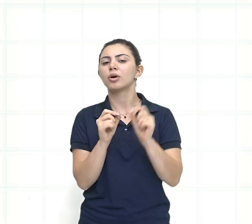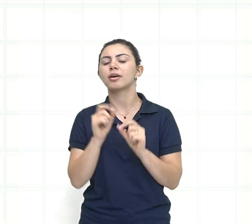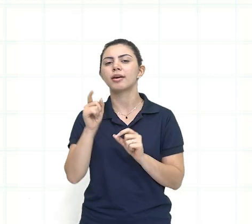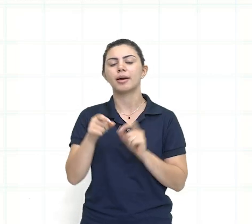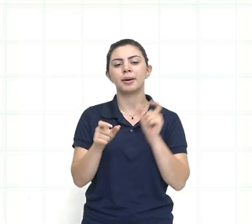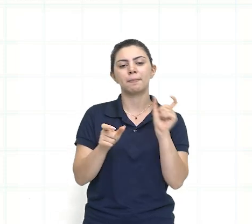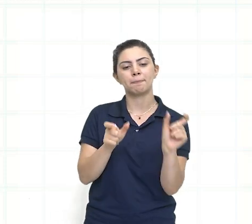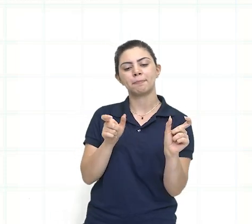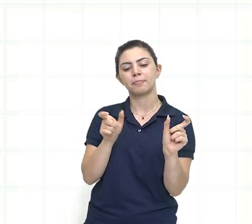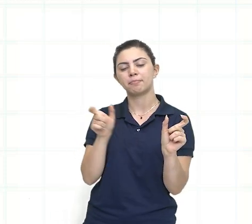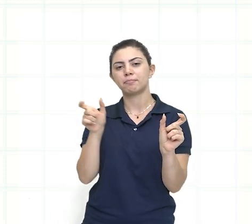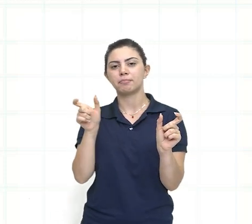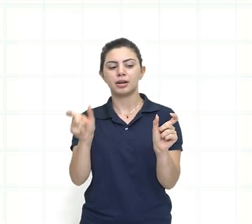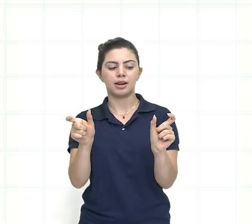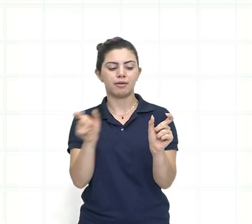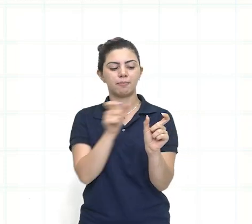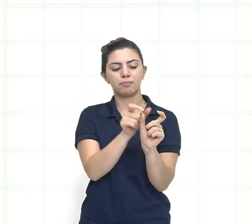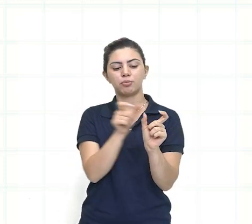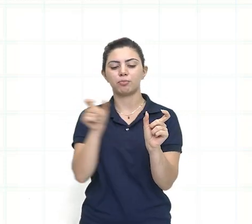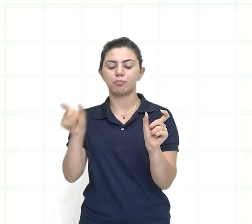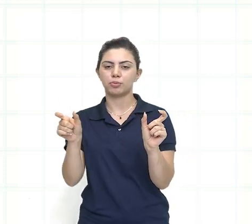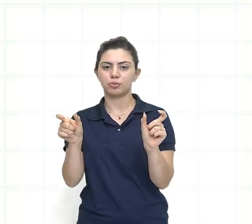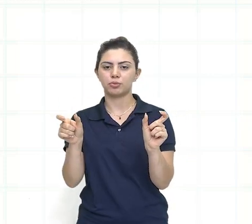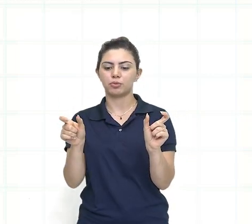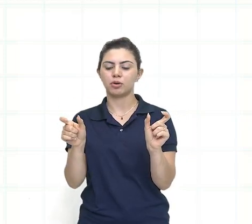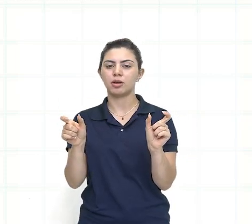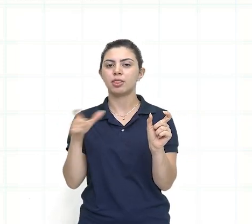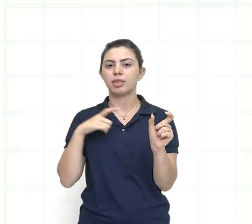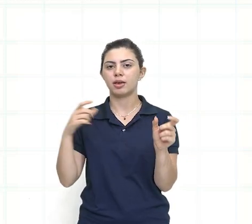últimas sílabas aqui da palavra, né? Essas duas